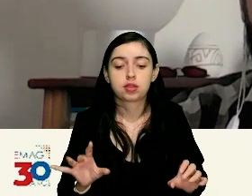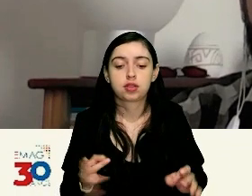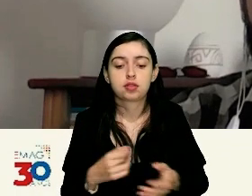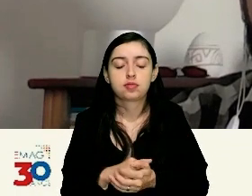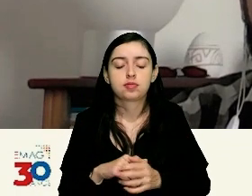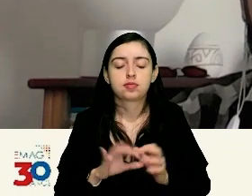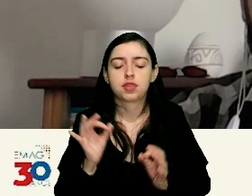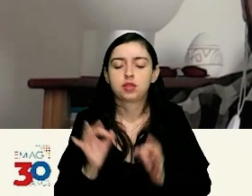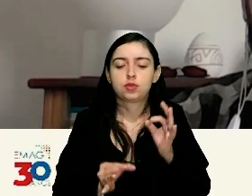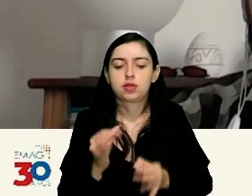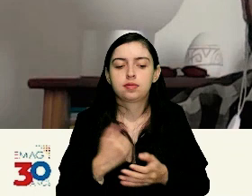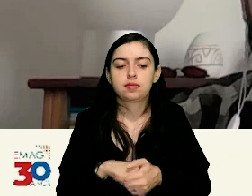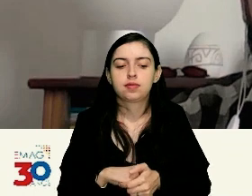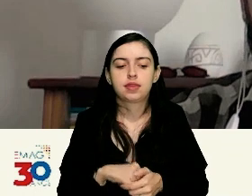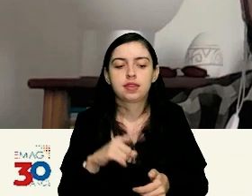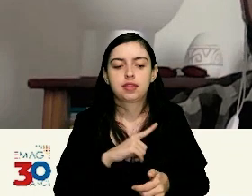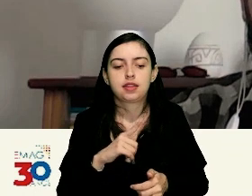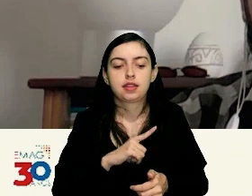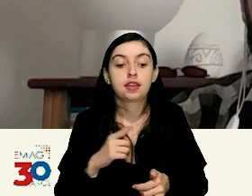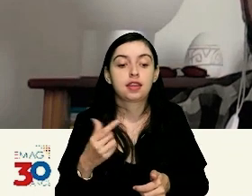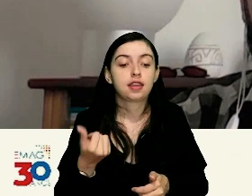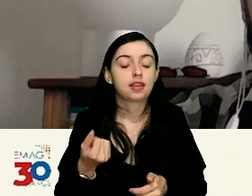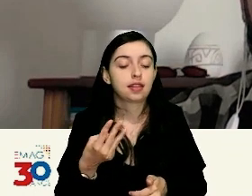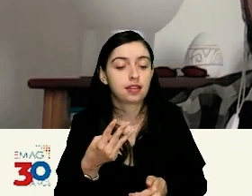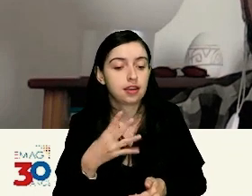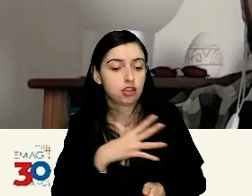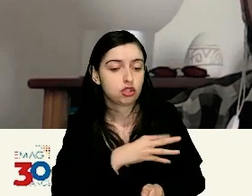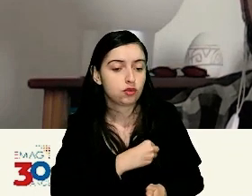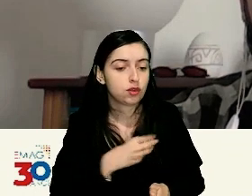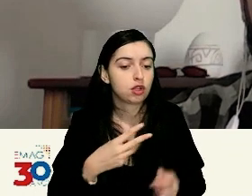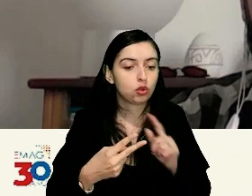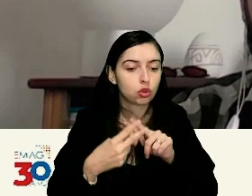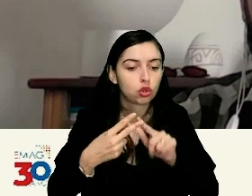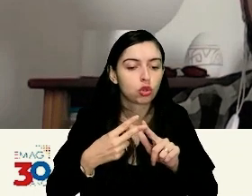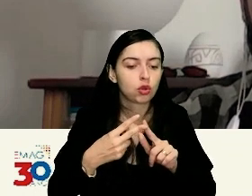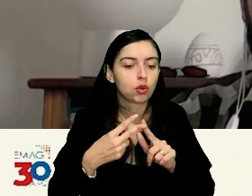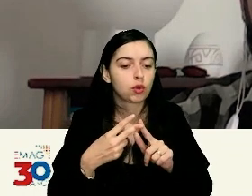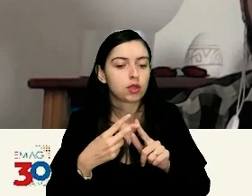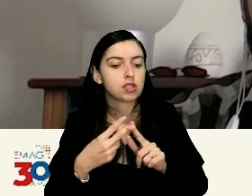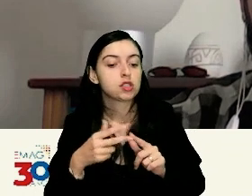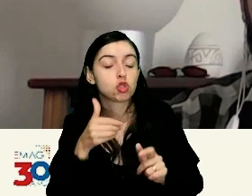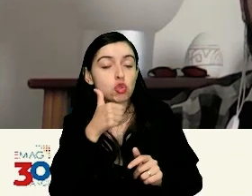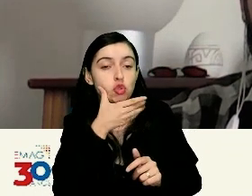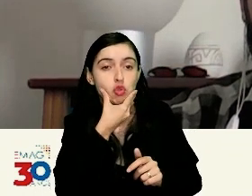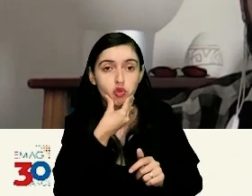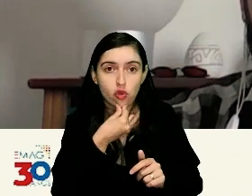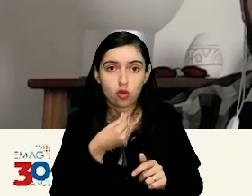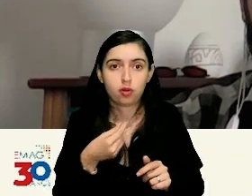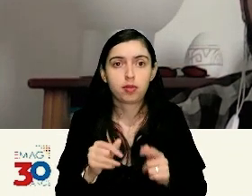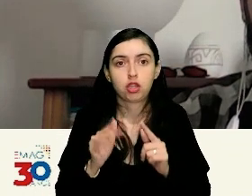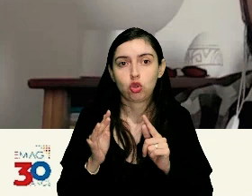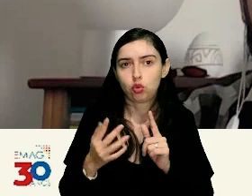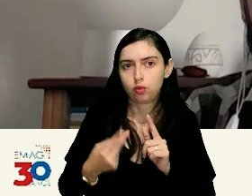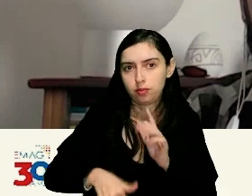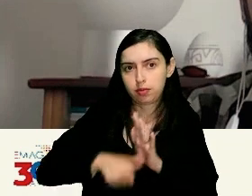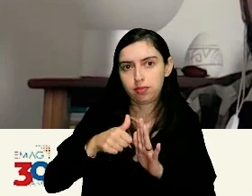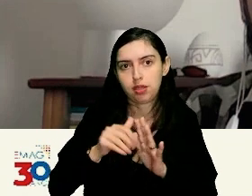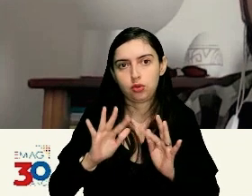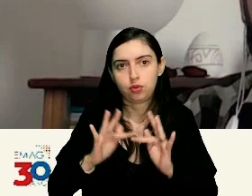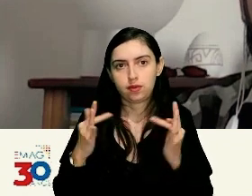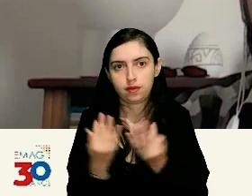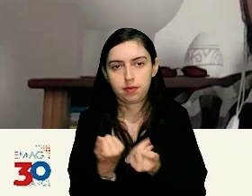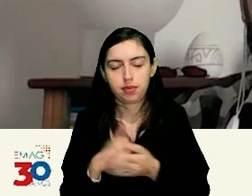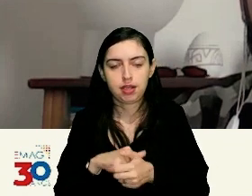Ele tem 3 filhos, 2 homens com já 30 e 27 anos, de um primeiro relacionamento, de um primeiro casamento, e uma filha,